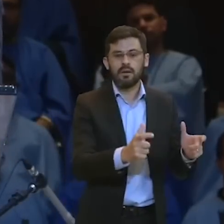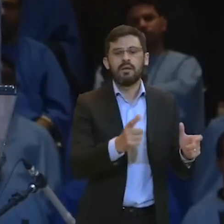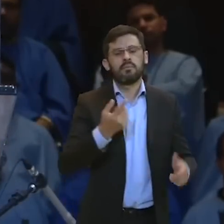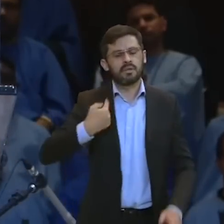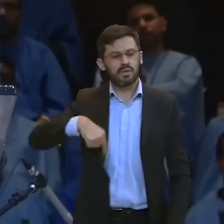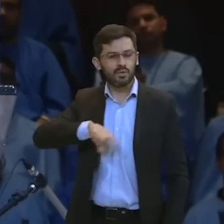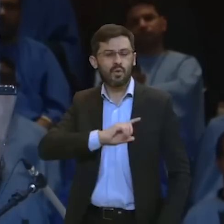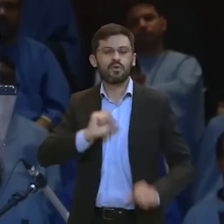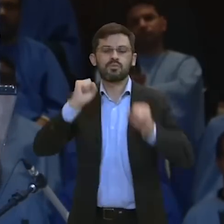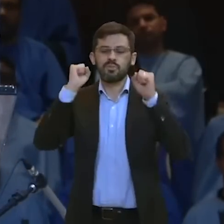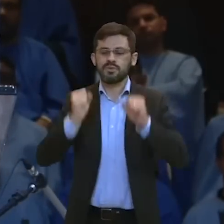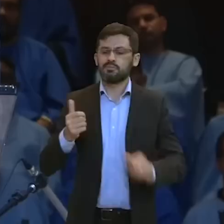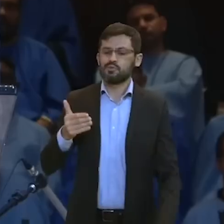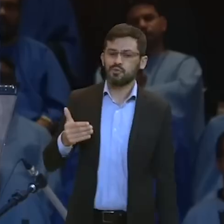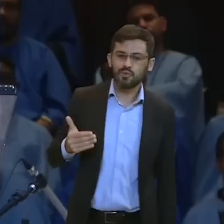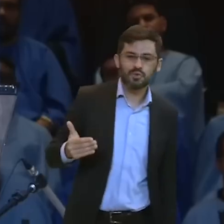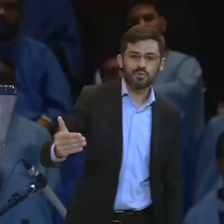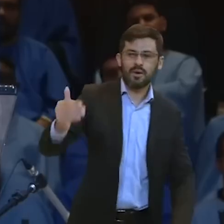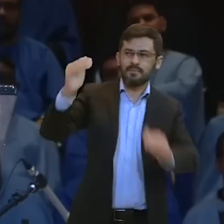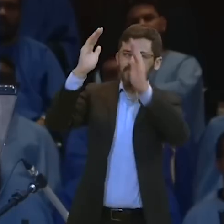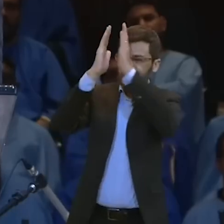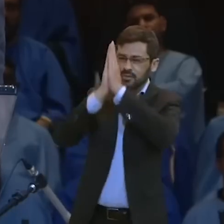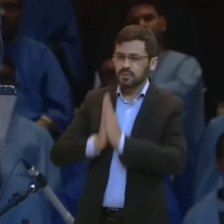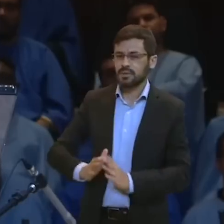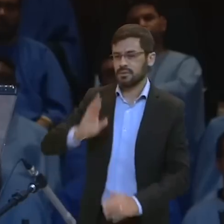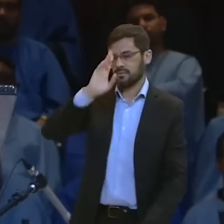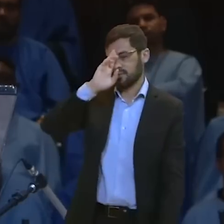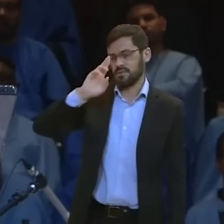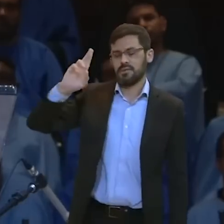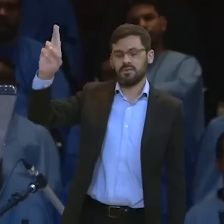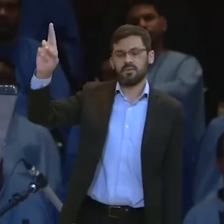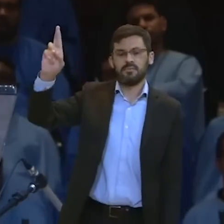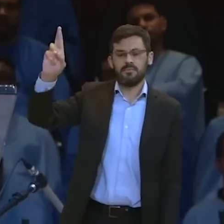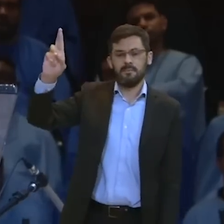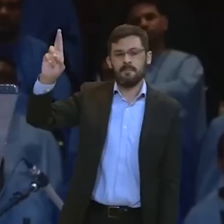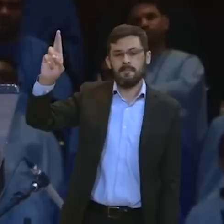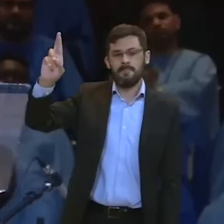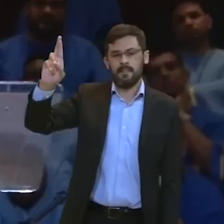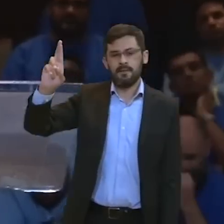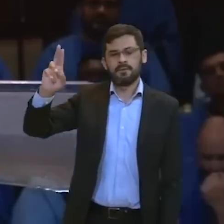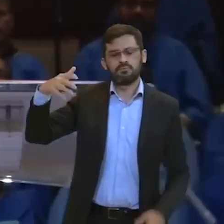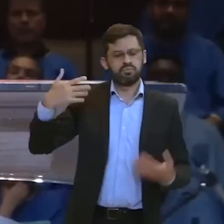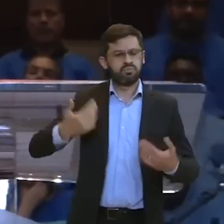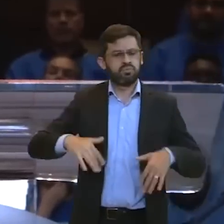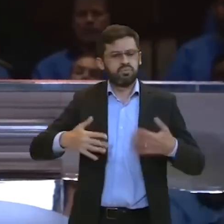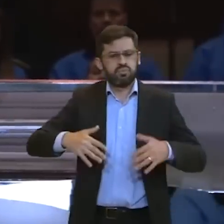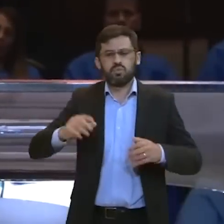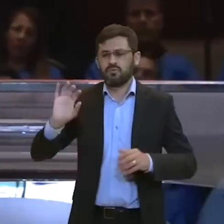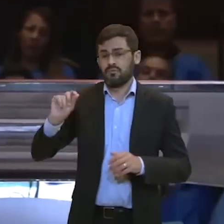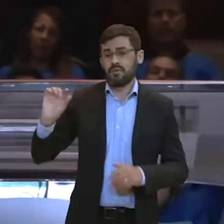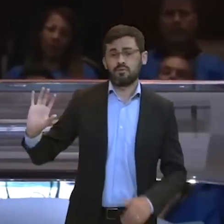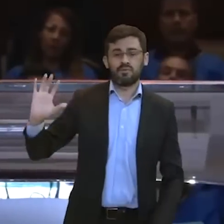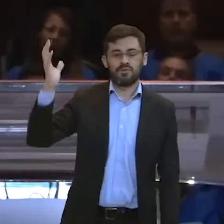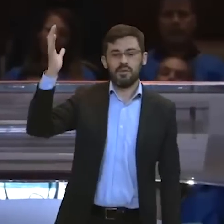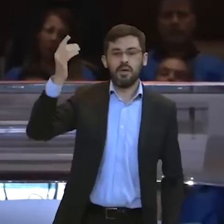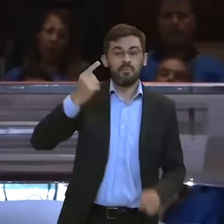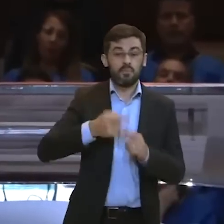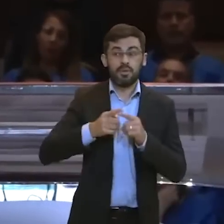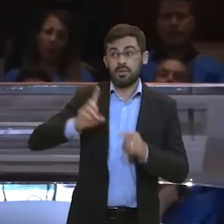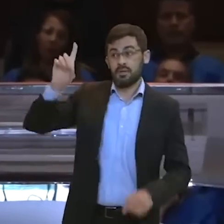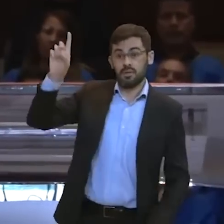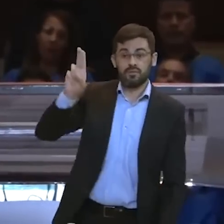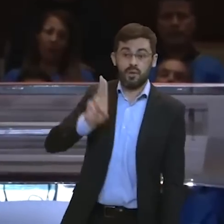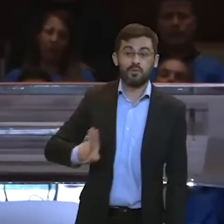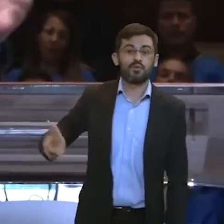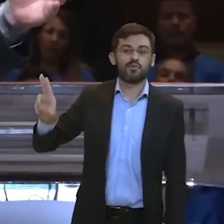gente possa continuar adorando ao Senhor. E aí é tremendo o que vai acontecer, porque Deus vai usar